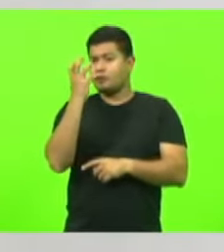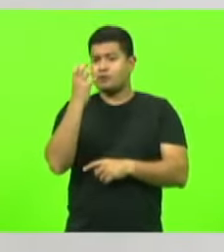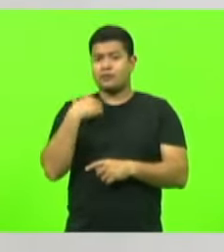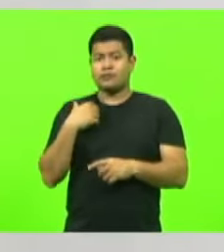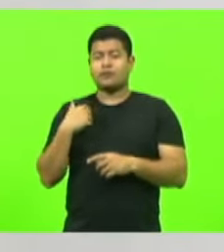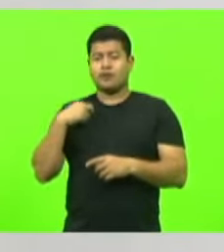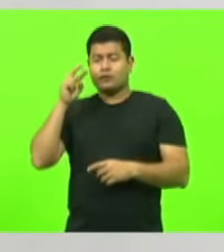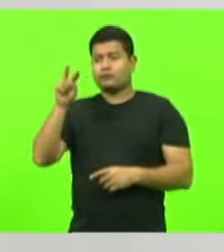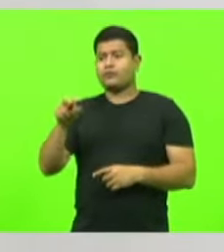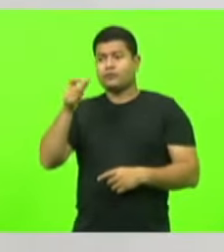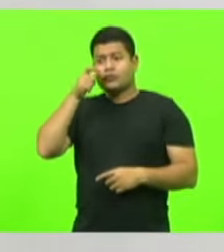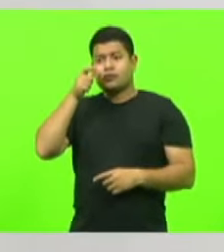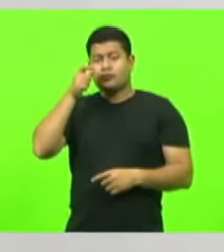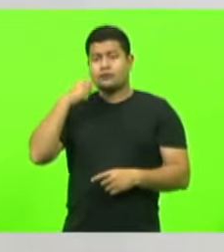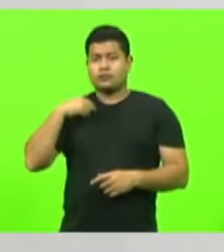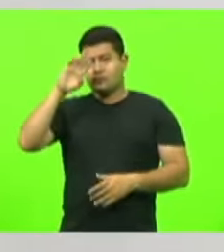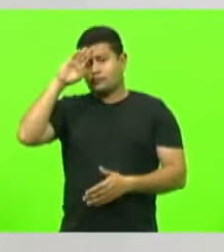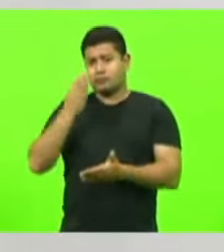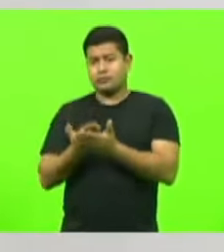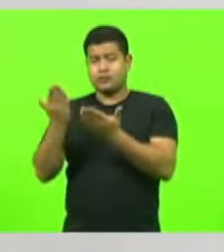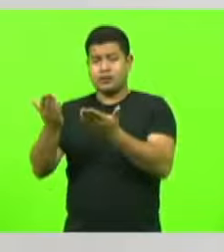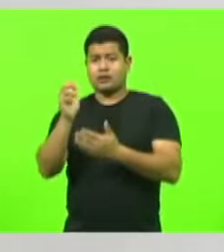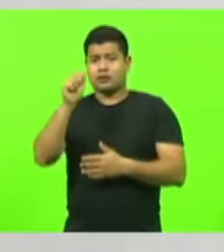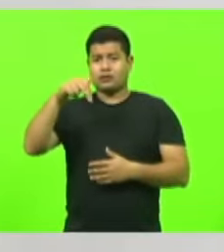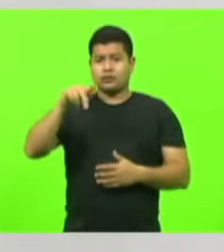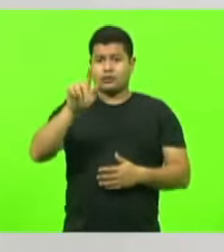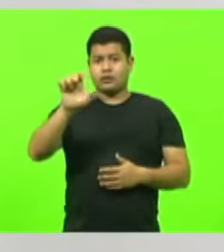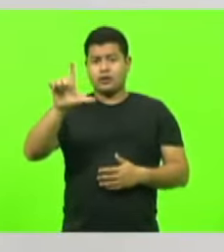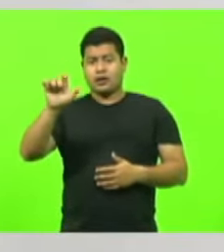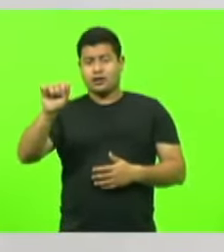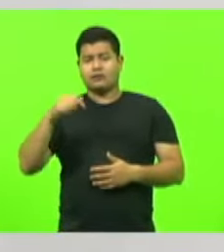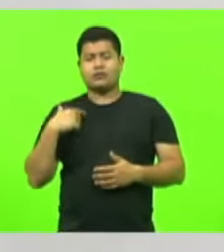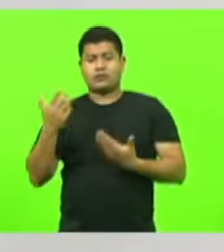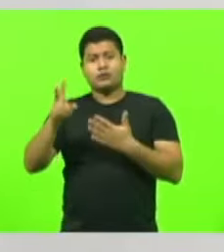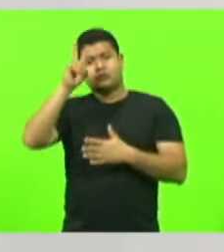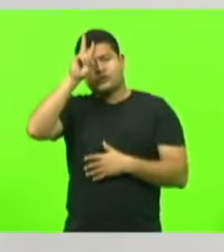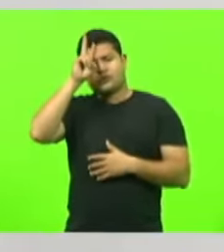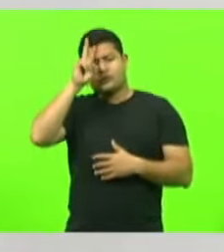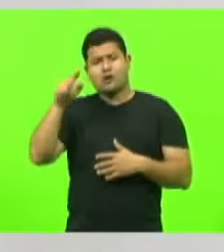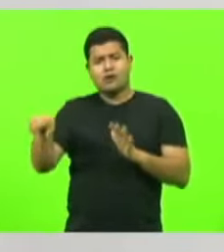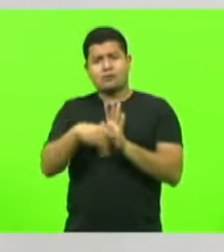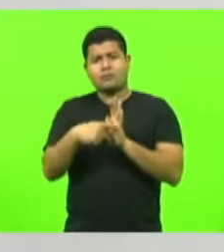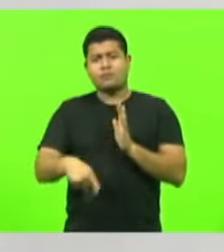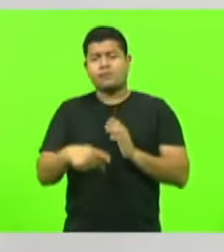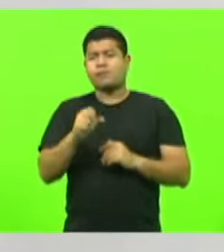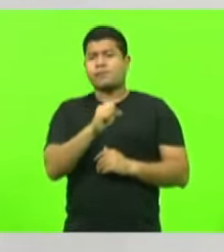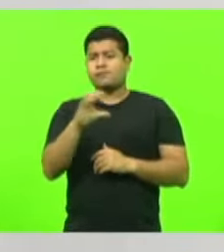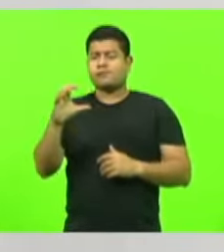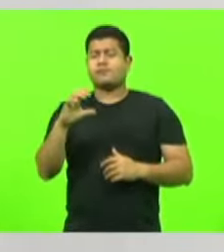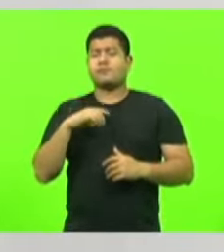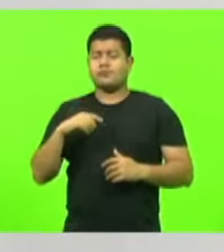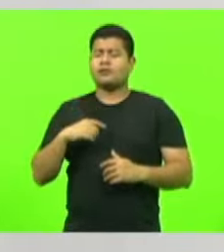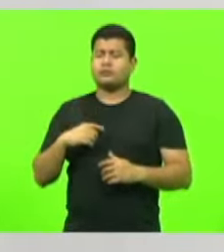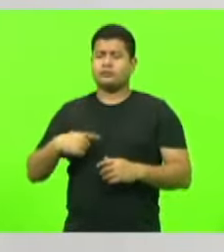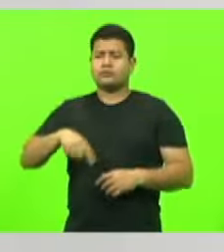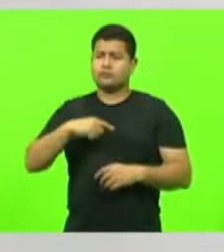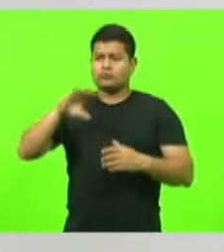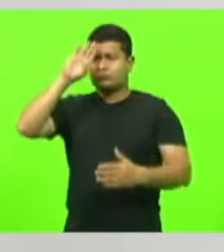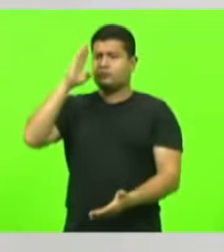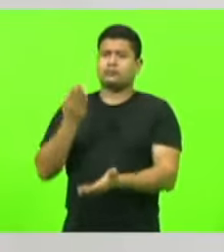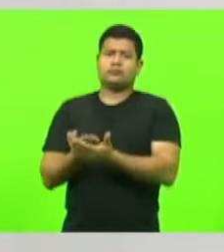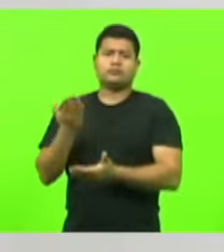vídeo, confio, dona Ângela, uma pessoa que tem um histórico dentro do Estado de Santa Catarina, é digna de nossa confiança. E, como disse o